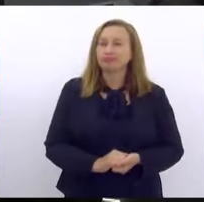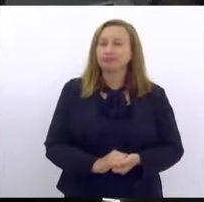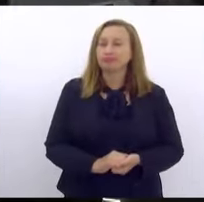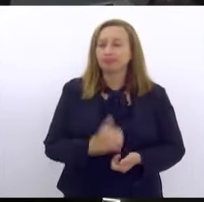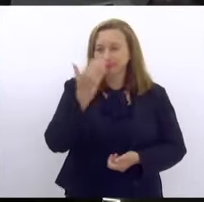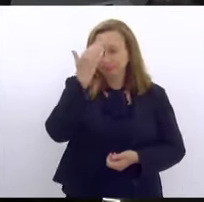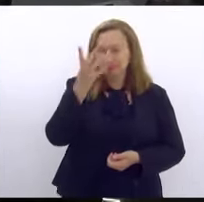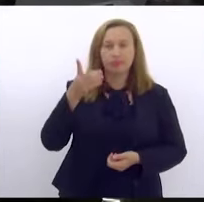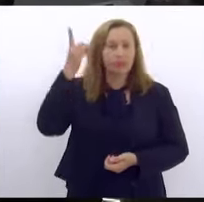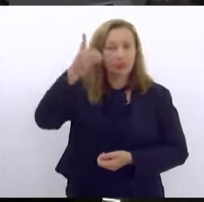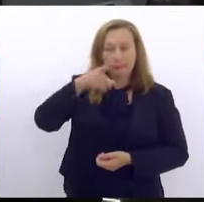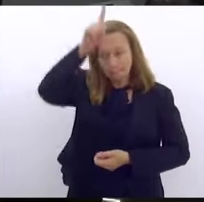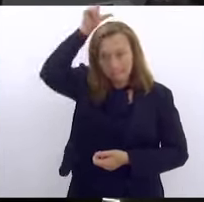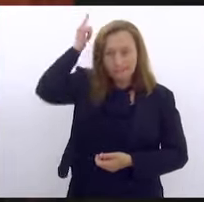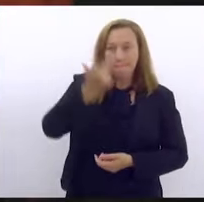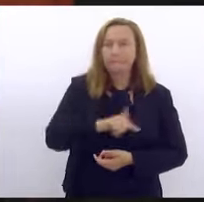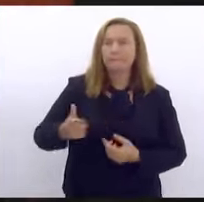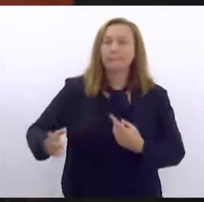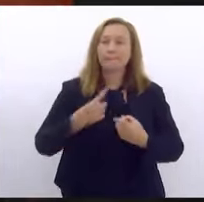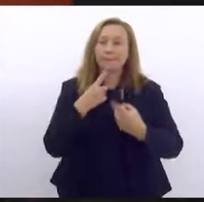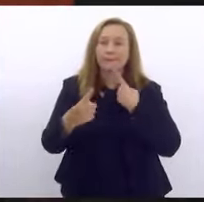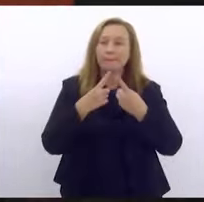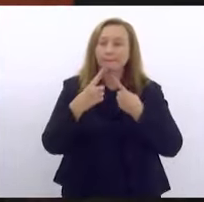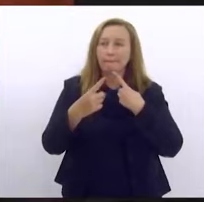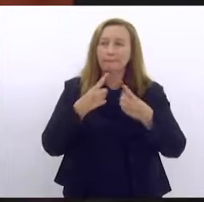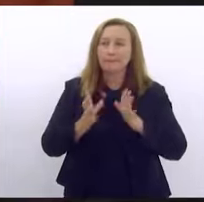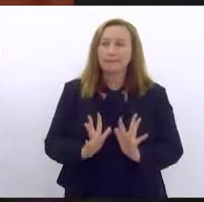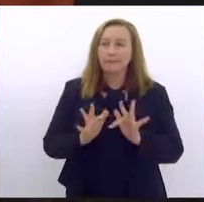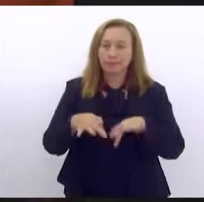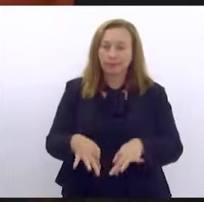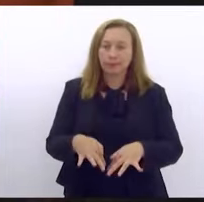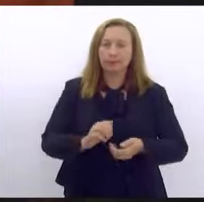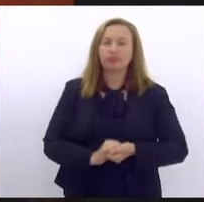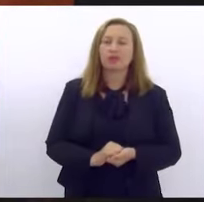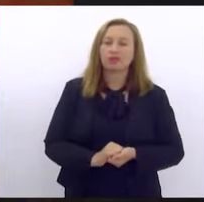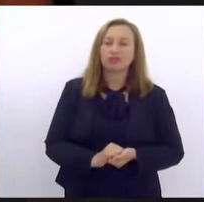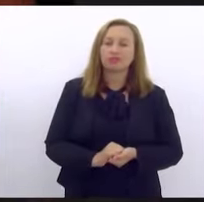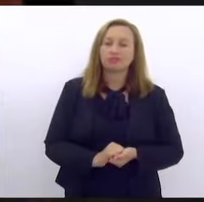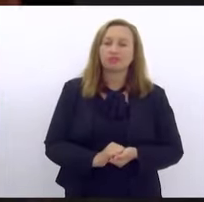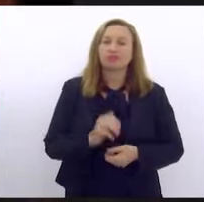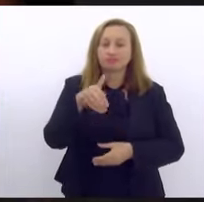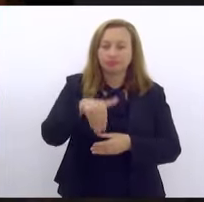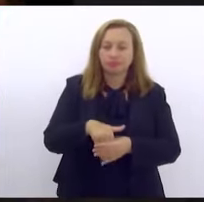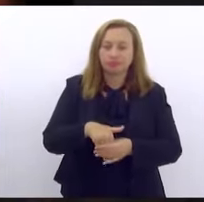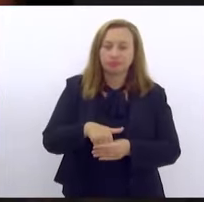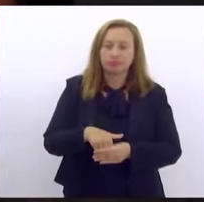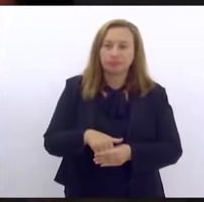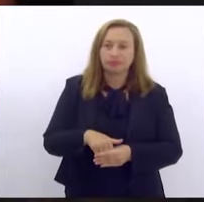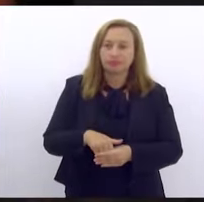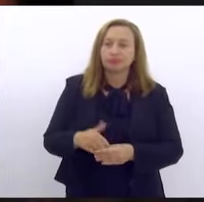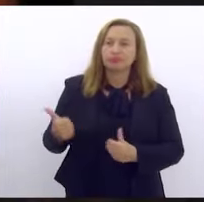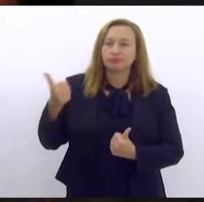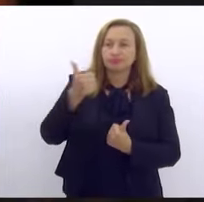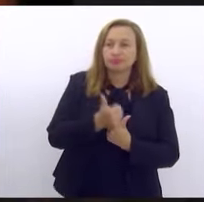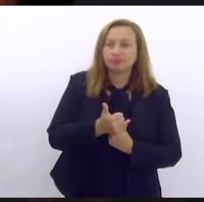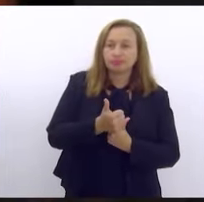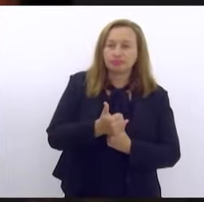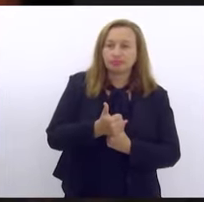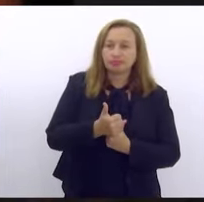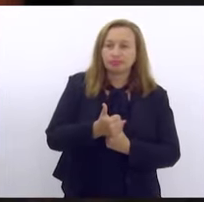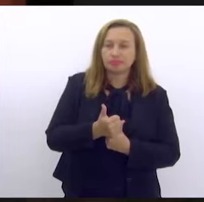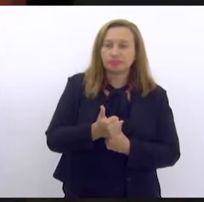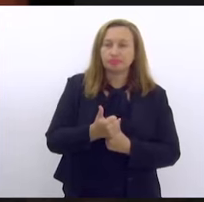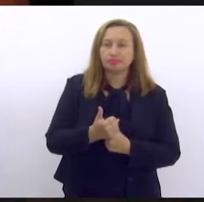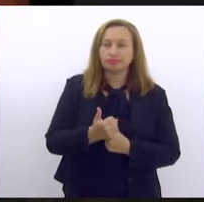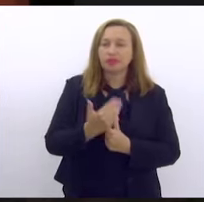Obrigado, deputado Luiz Paulo. Não havendo mais quem queira discutir, encerrada a discussão. Em votação, substitutivo com